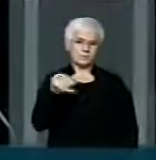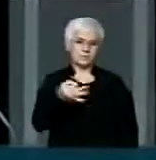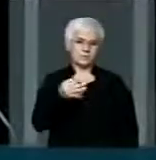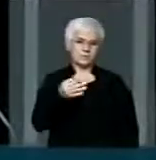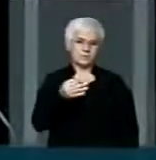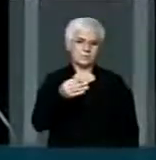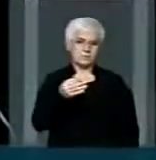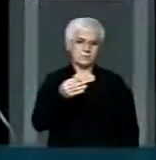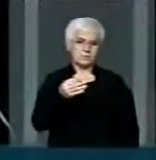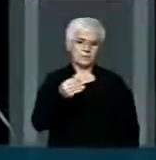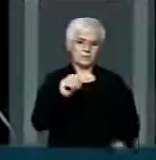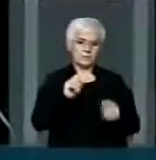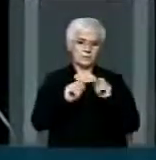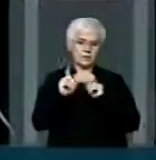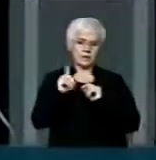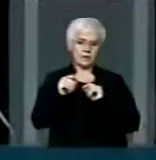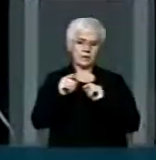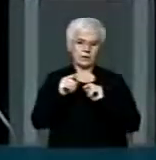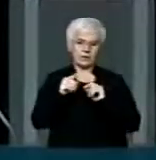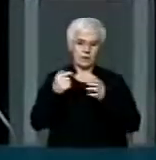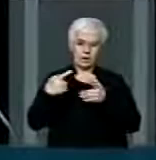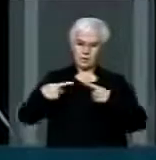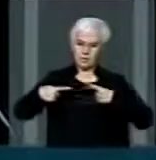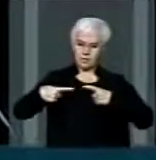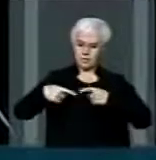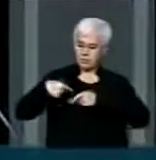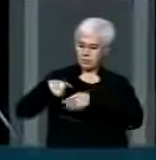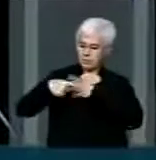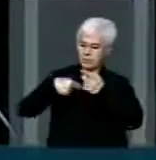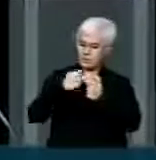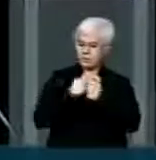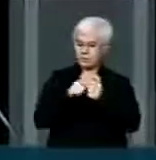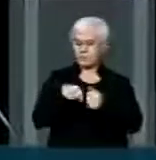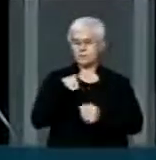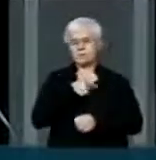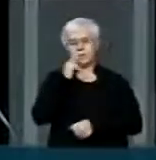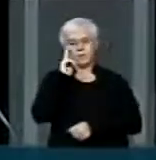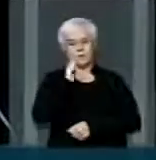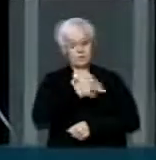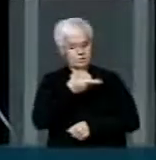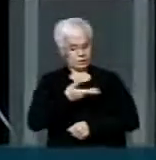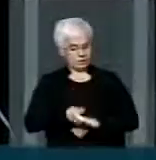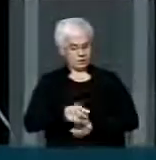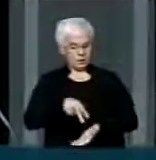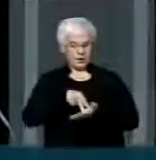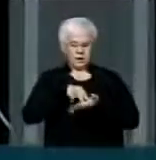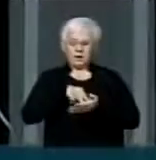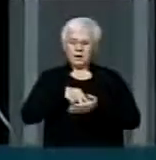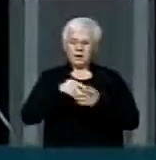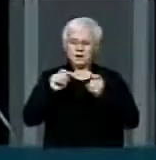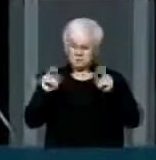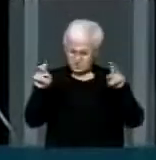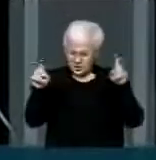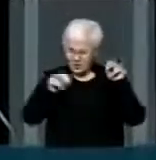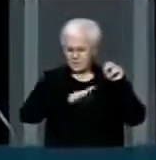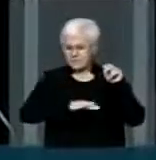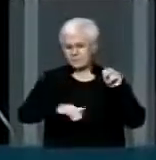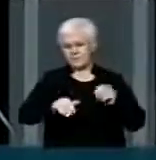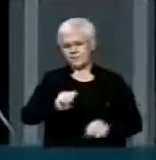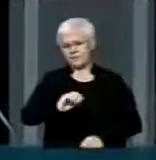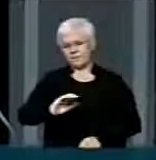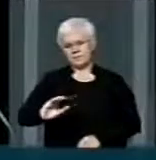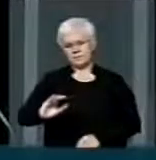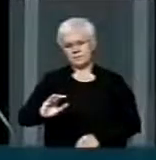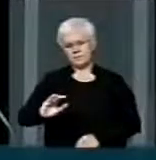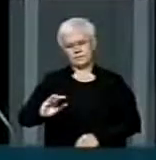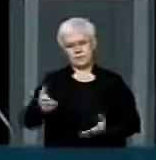de que é uma batalha, e ainda acabamos de ouvir dessa tribuna a questão da criança e do